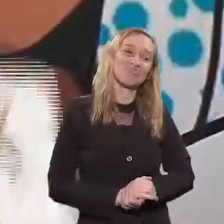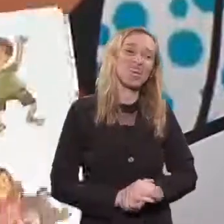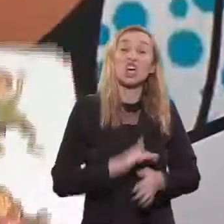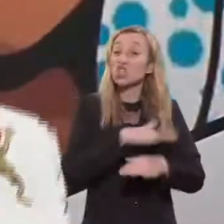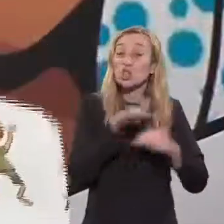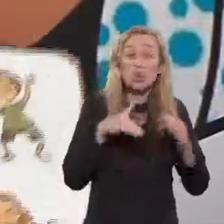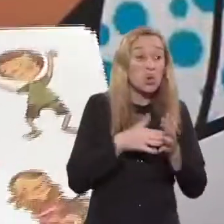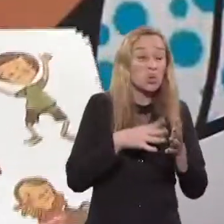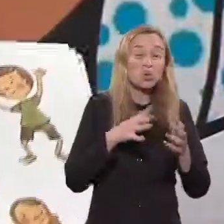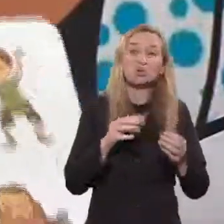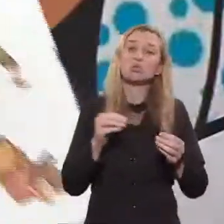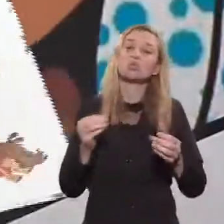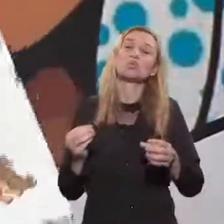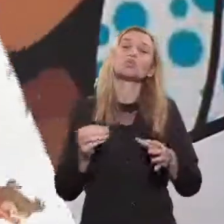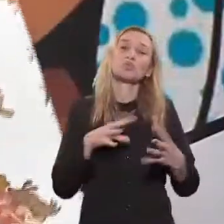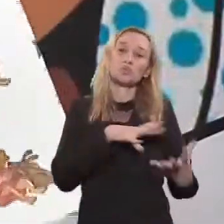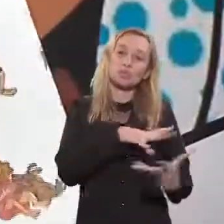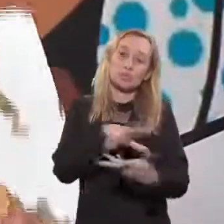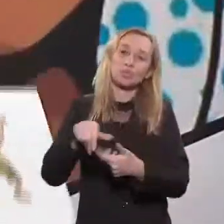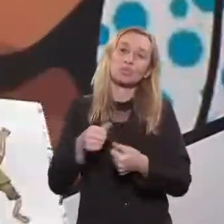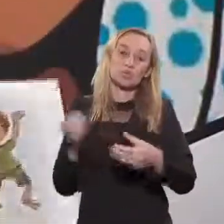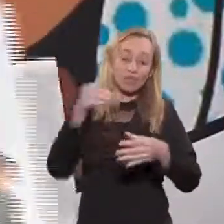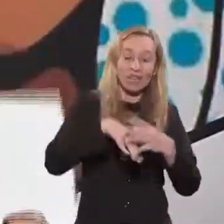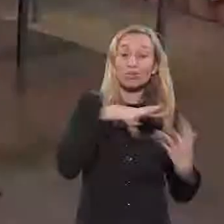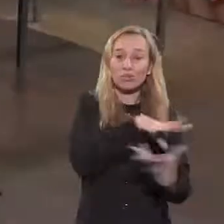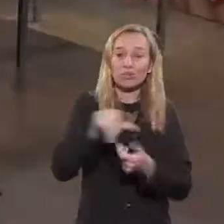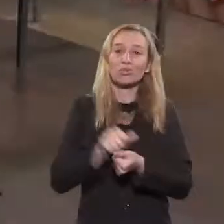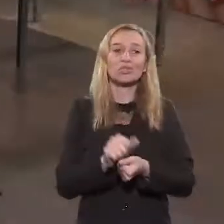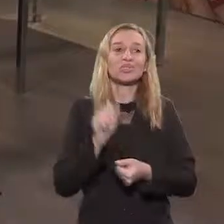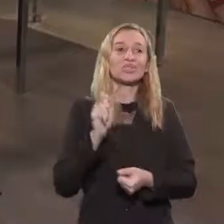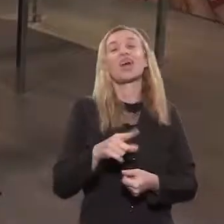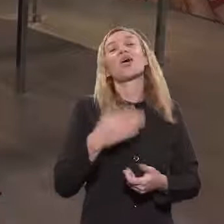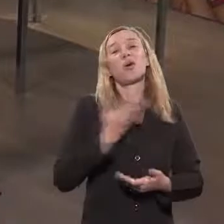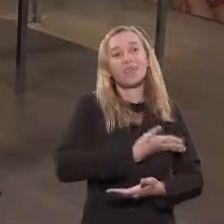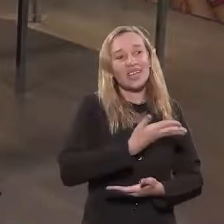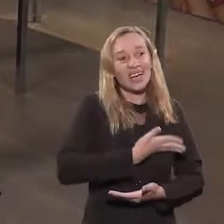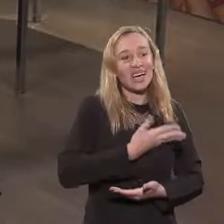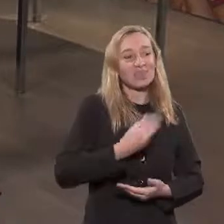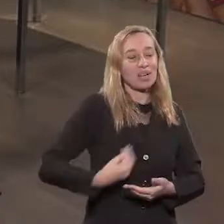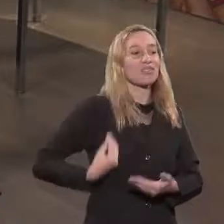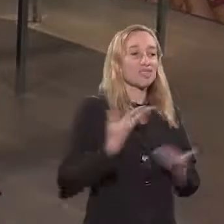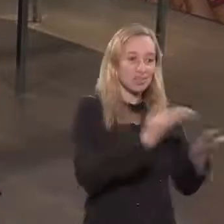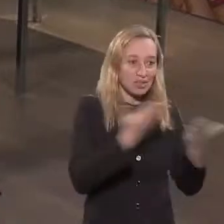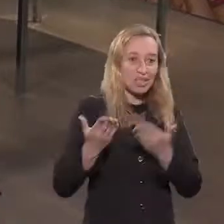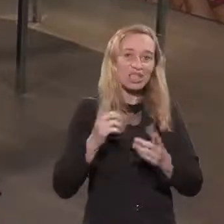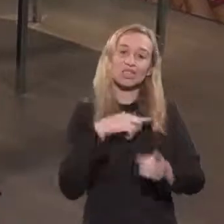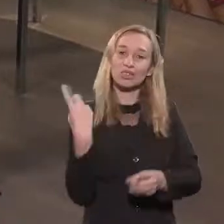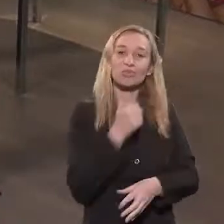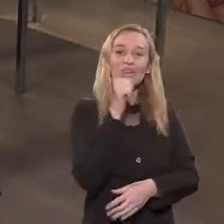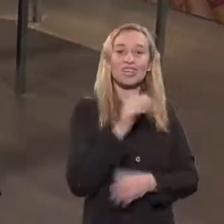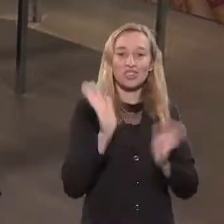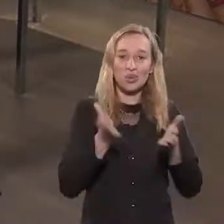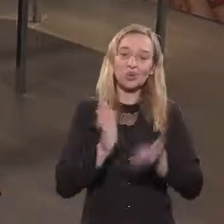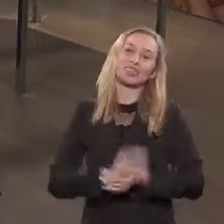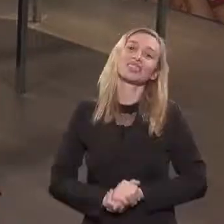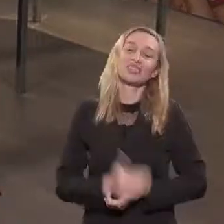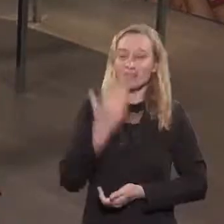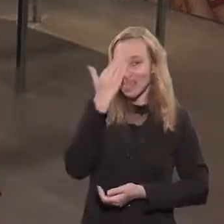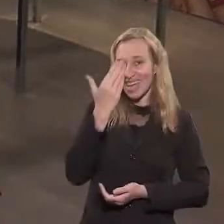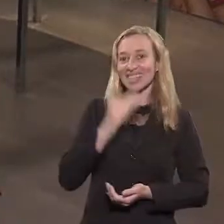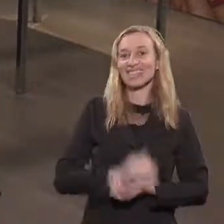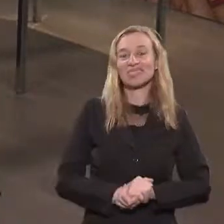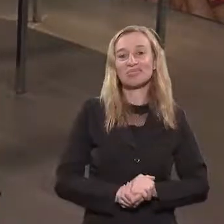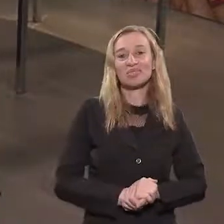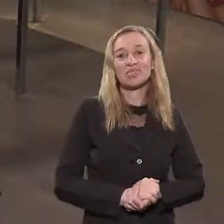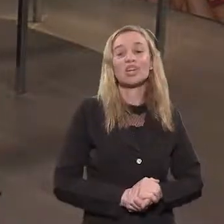diferença, né? Com certeza. Dizendo que todo mundo cabe no mundo, não é isso? É isso. Muito obrigada pela participação de vocês no programa Toda